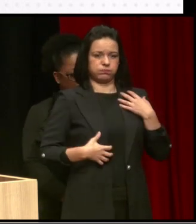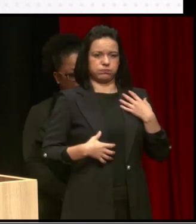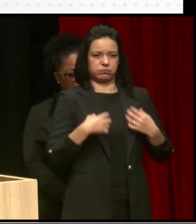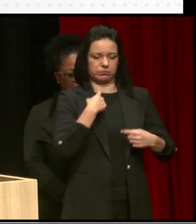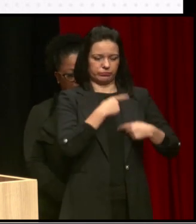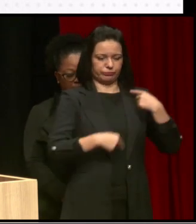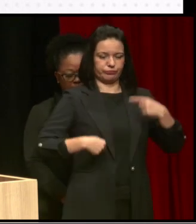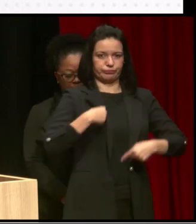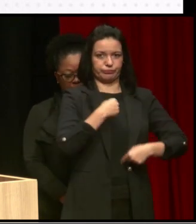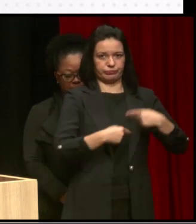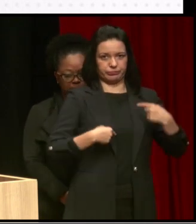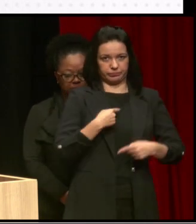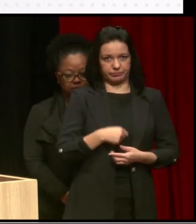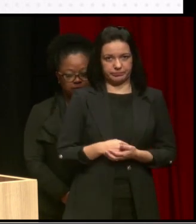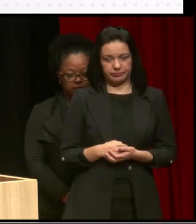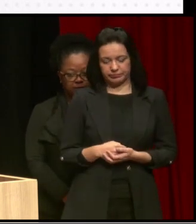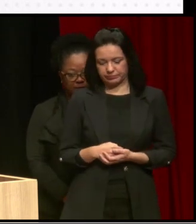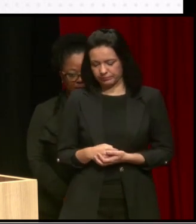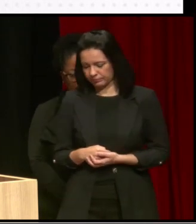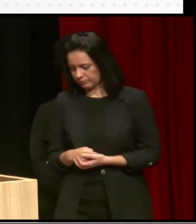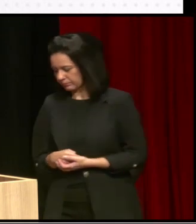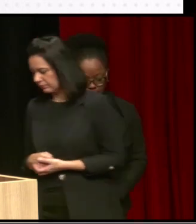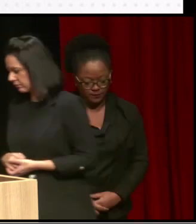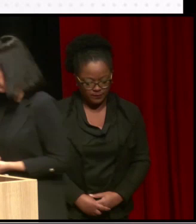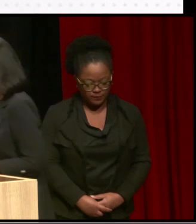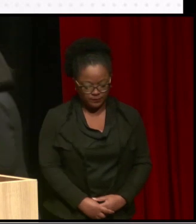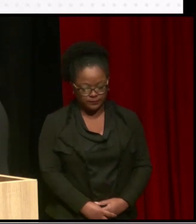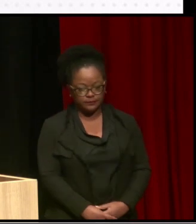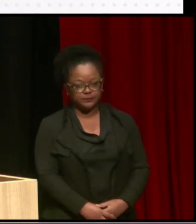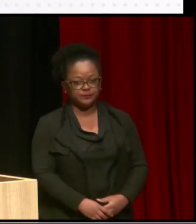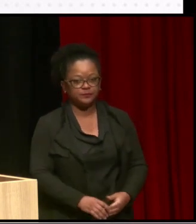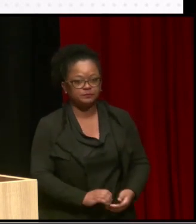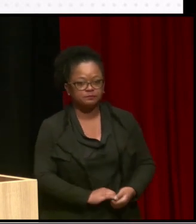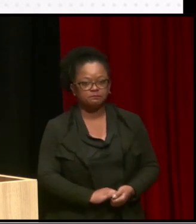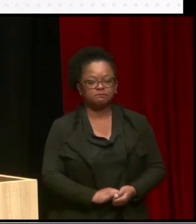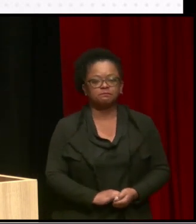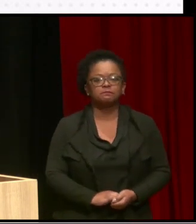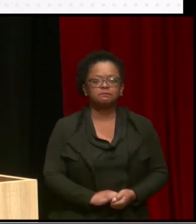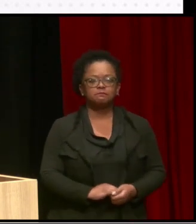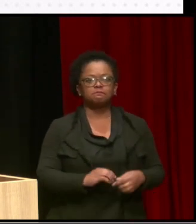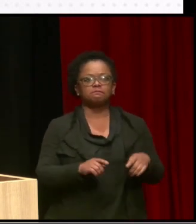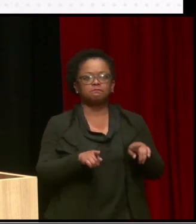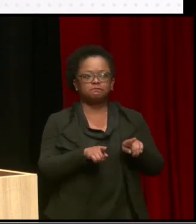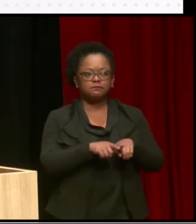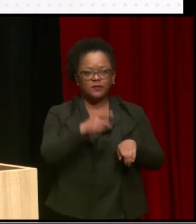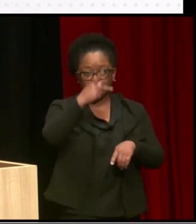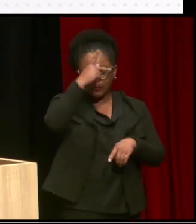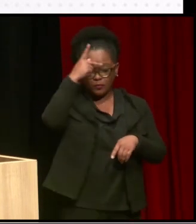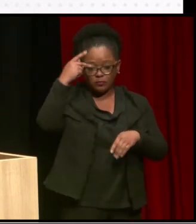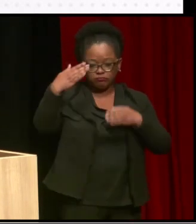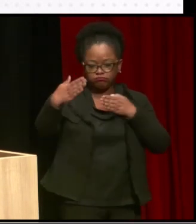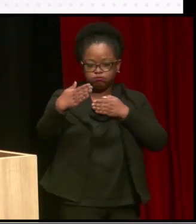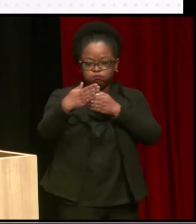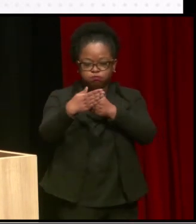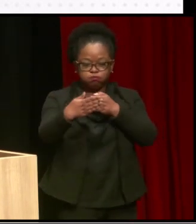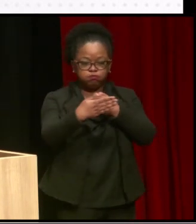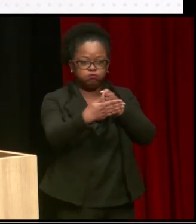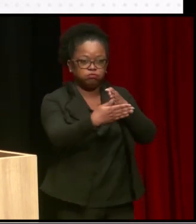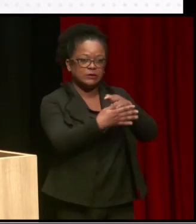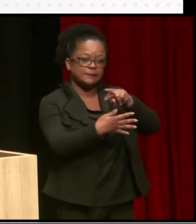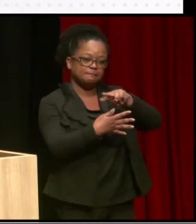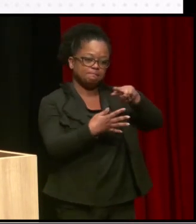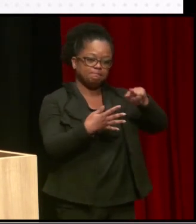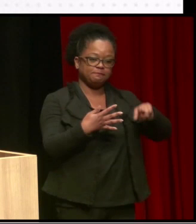os quais, em interação com diversas barreiras, e aqui entendam bem,